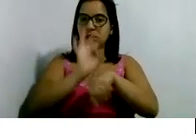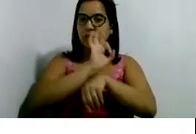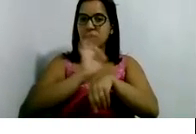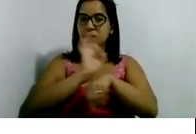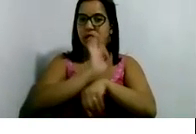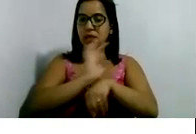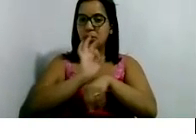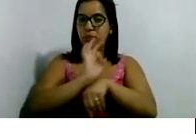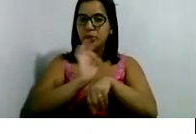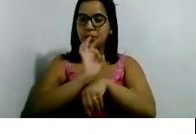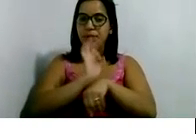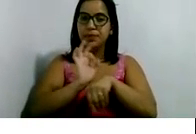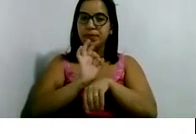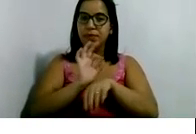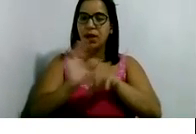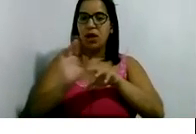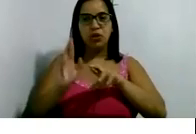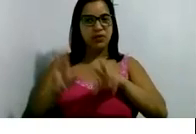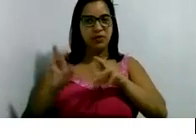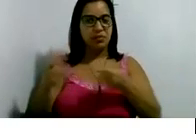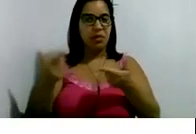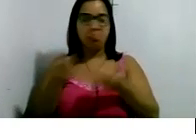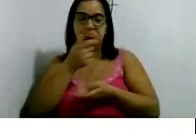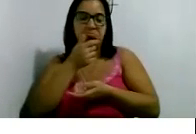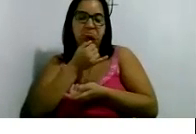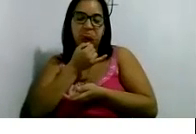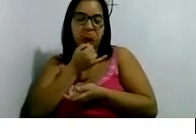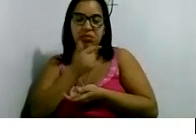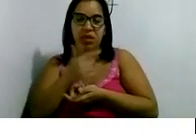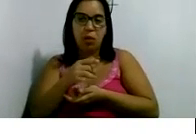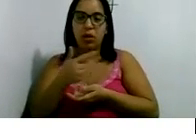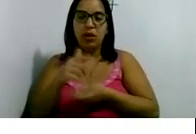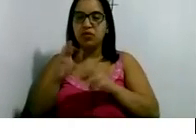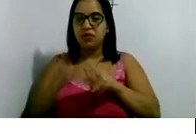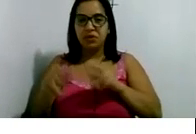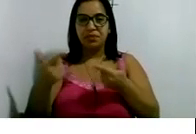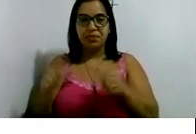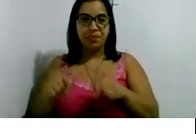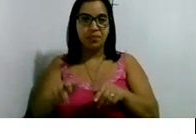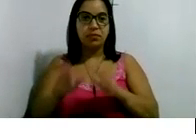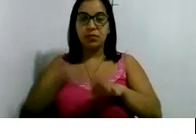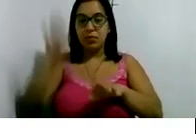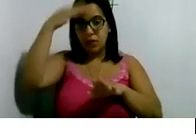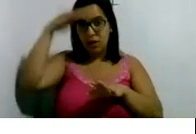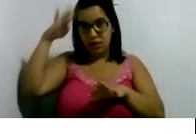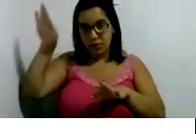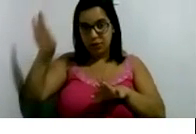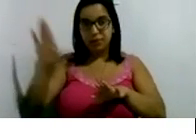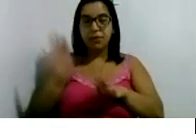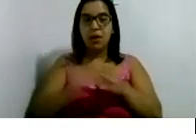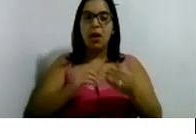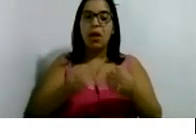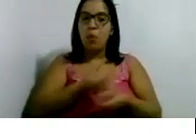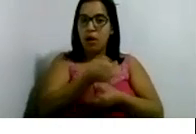que são células indiferenciadas ainda. Então, na puberdade, essas células elas vão